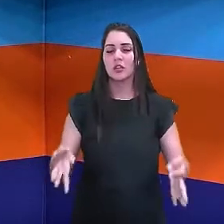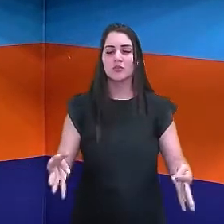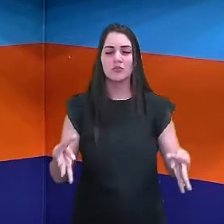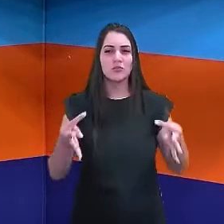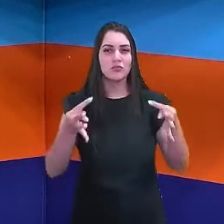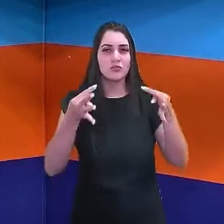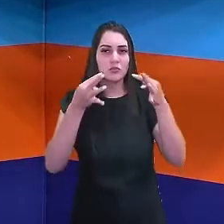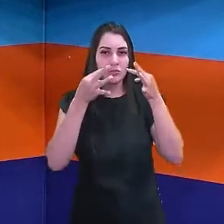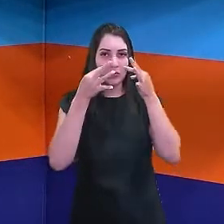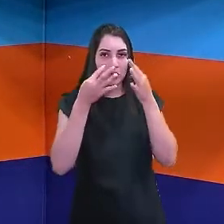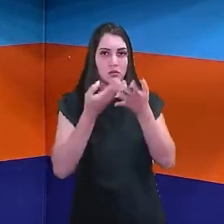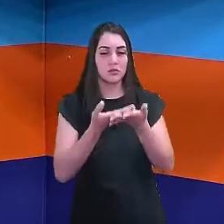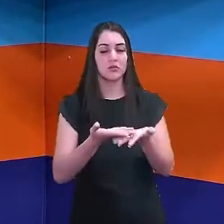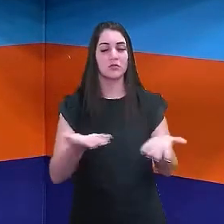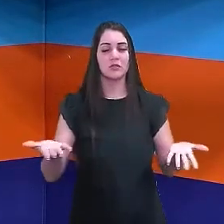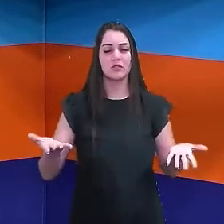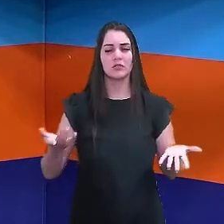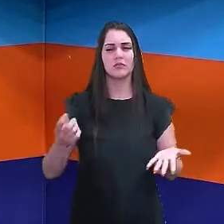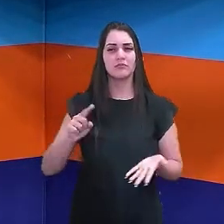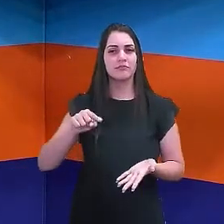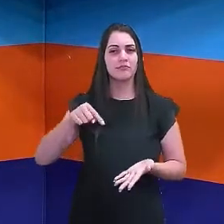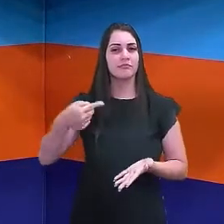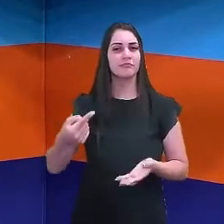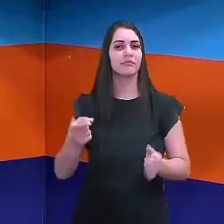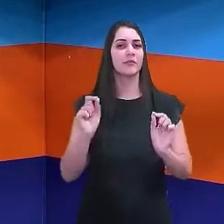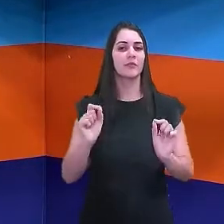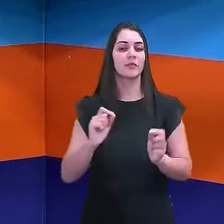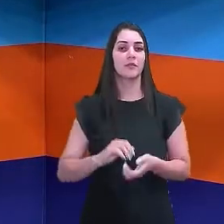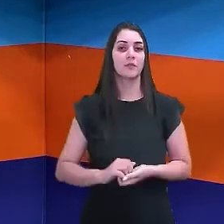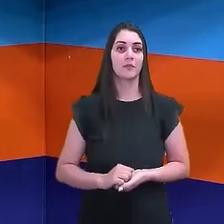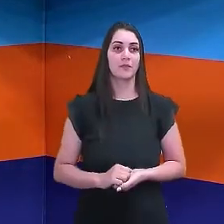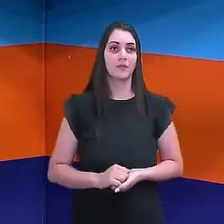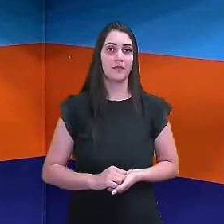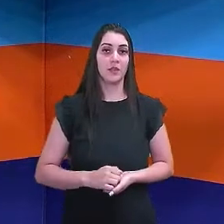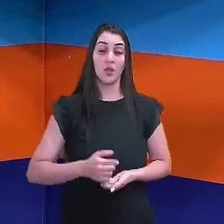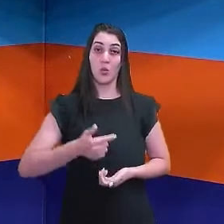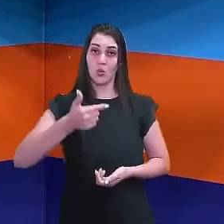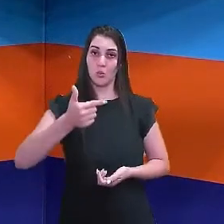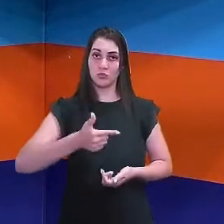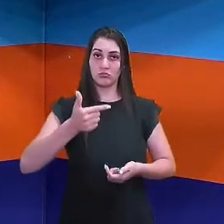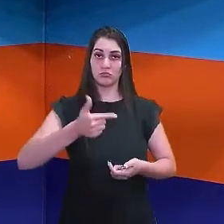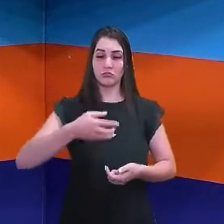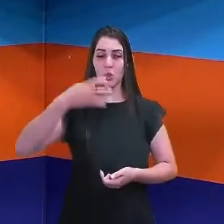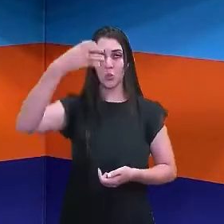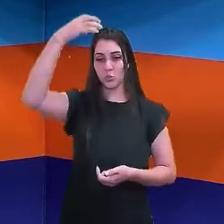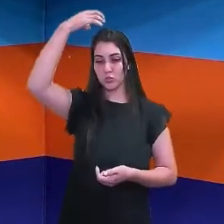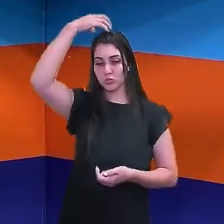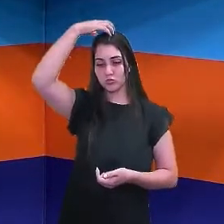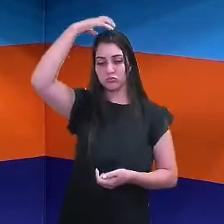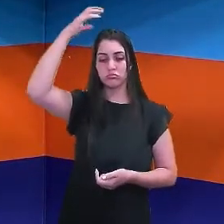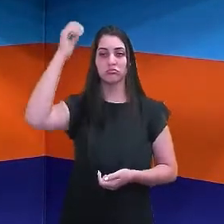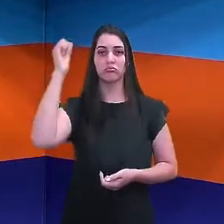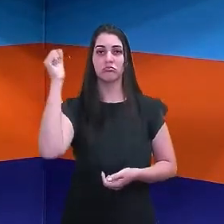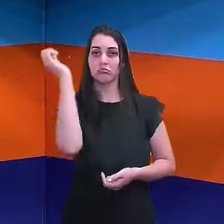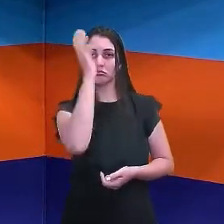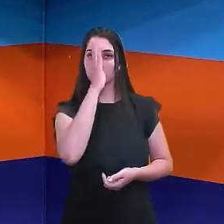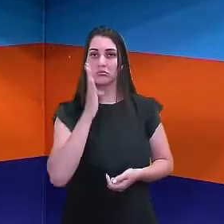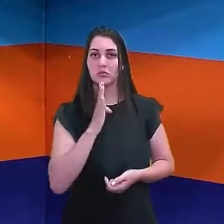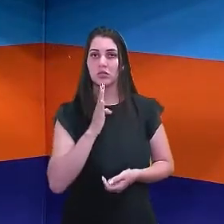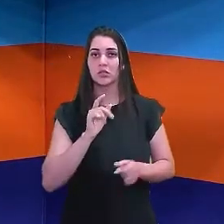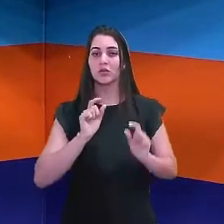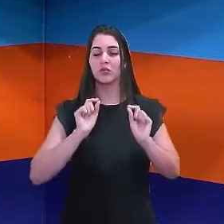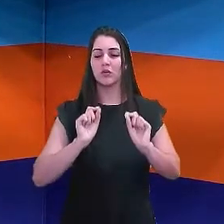ou para a questão seguinte. O Segundo Império no Brasil, ele é um